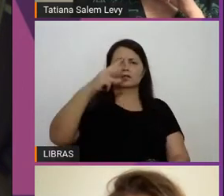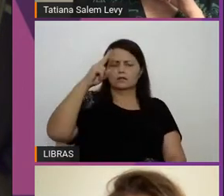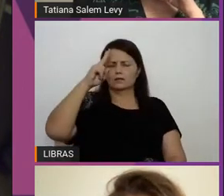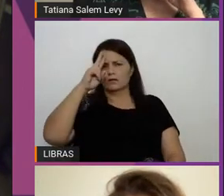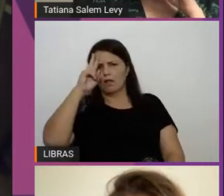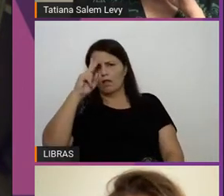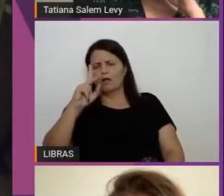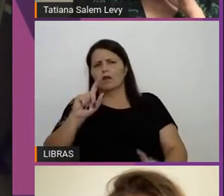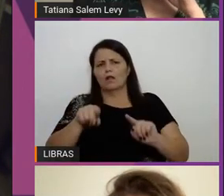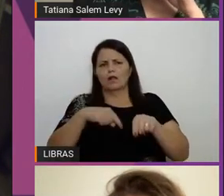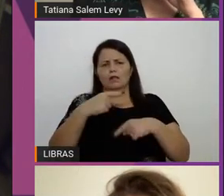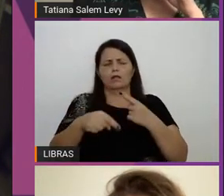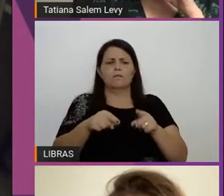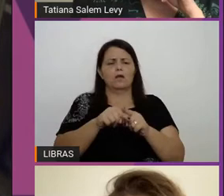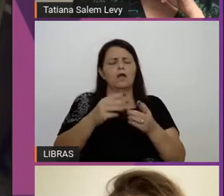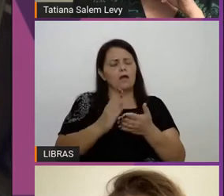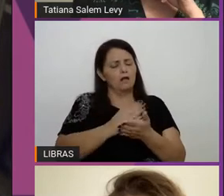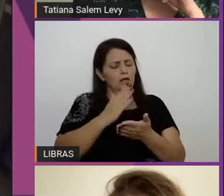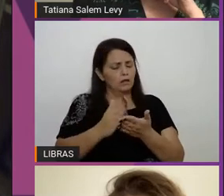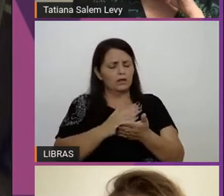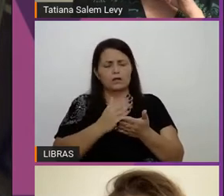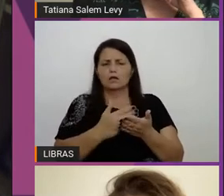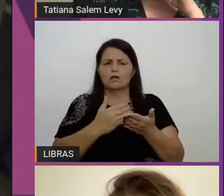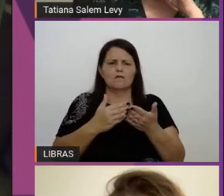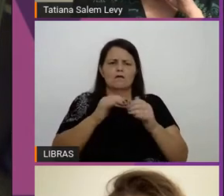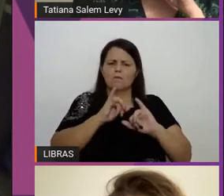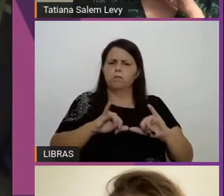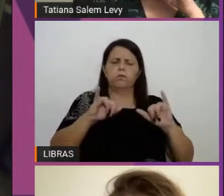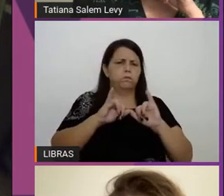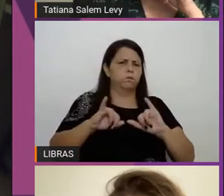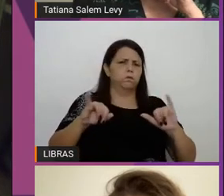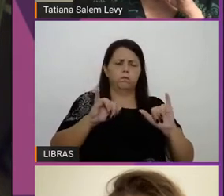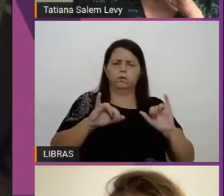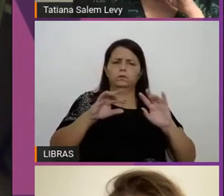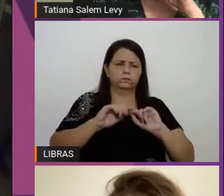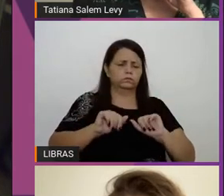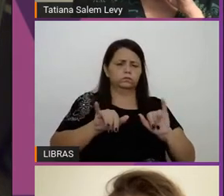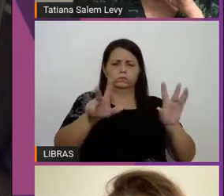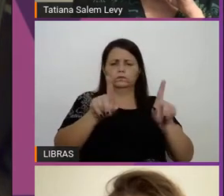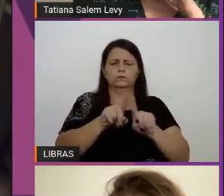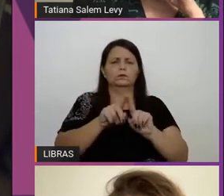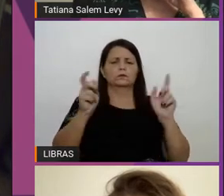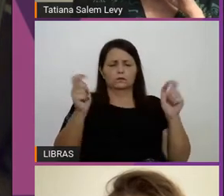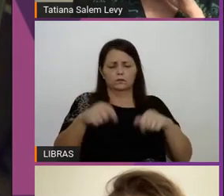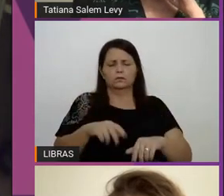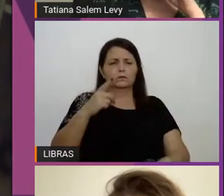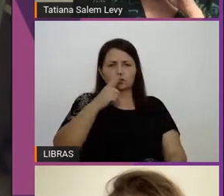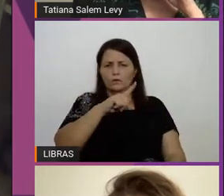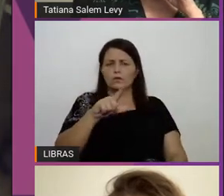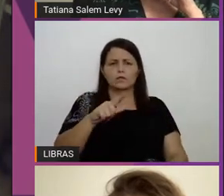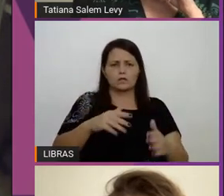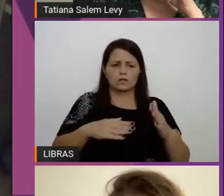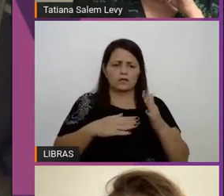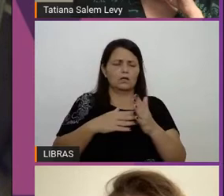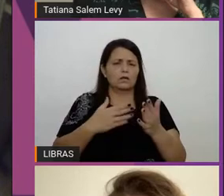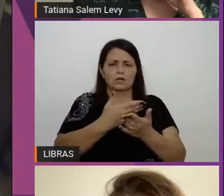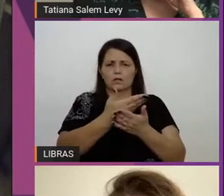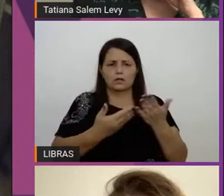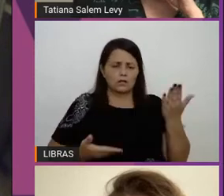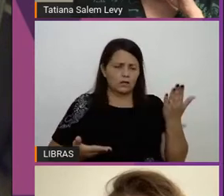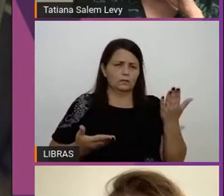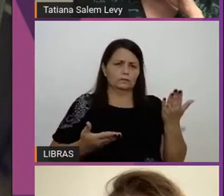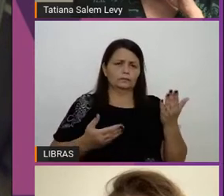de livro-reportagem tudo que havia sobre que você poderia conseguir sobre a